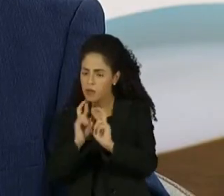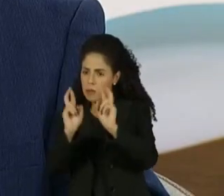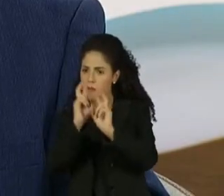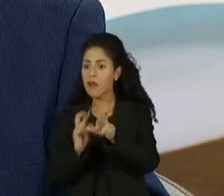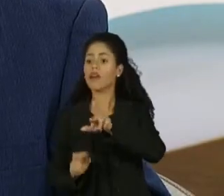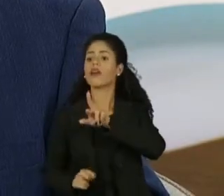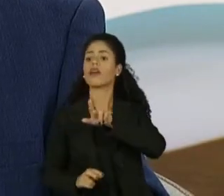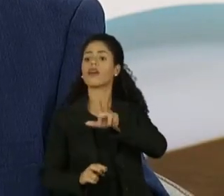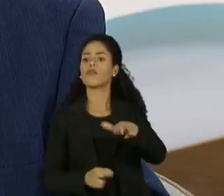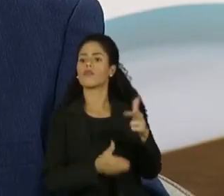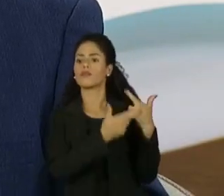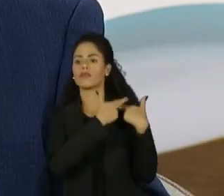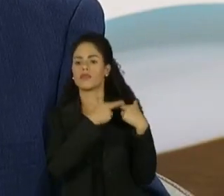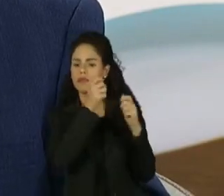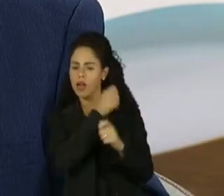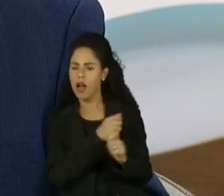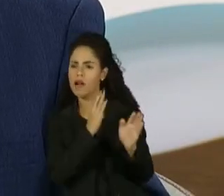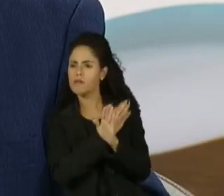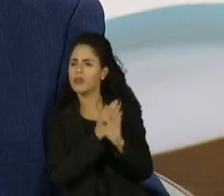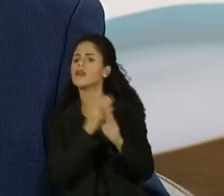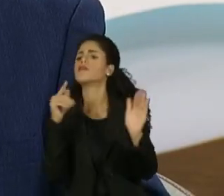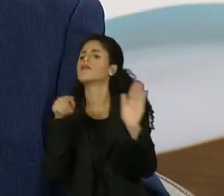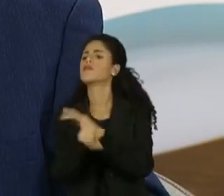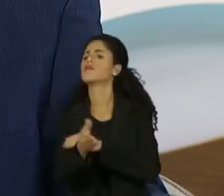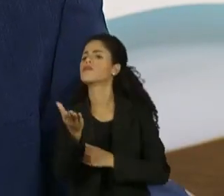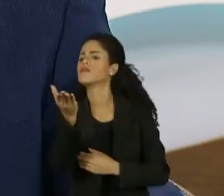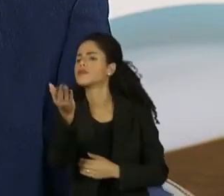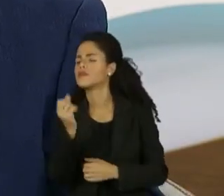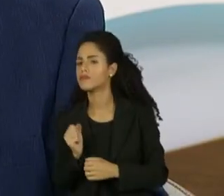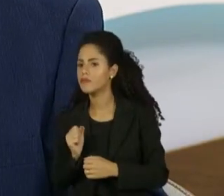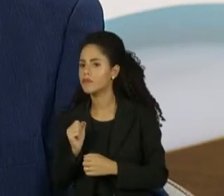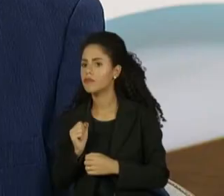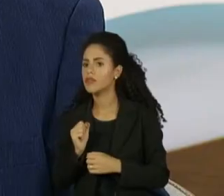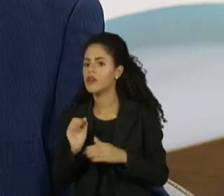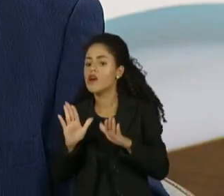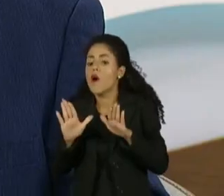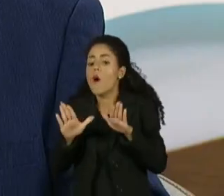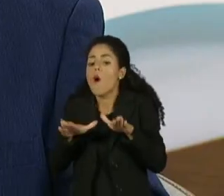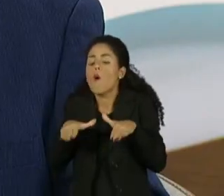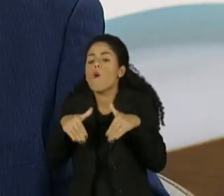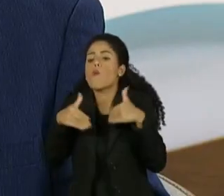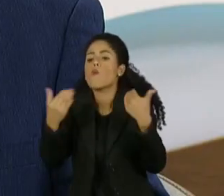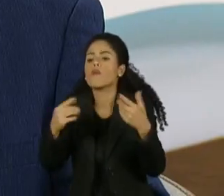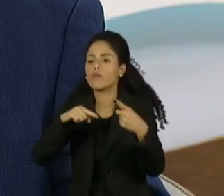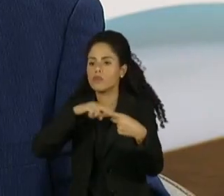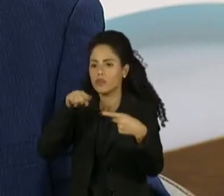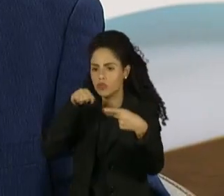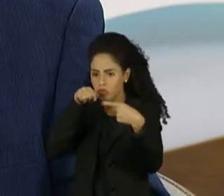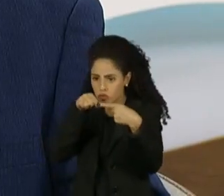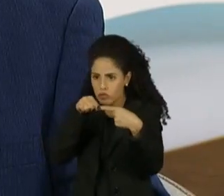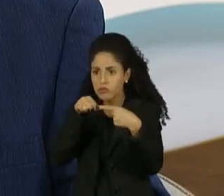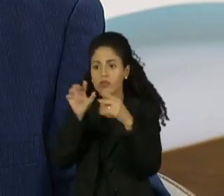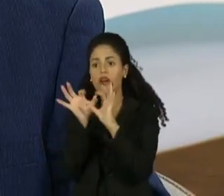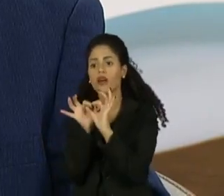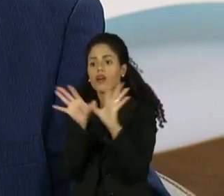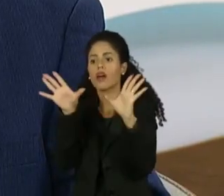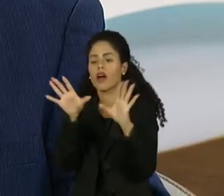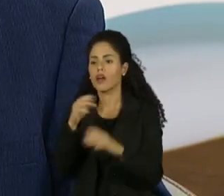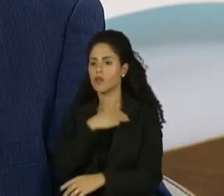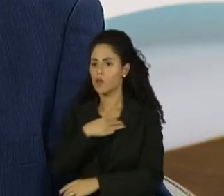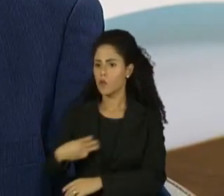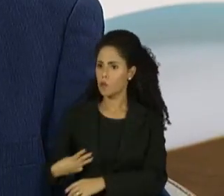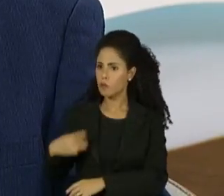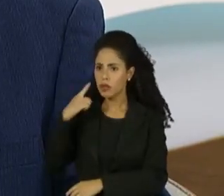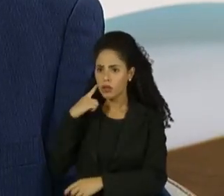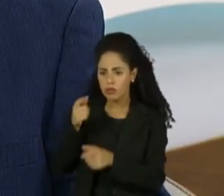judiciário. Bom, eu pergunto a você, qual é a prerrogativa de foro que permite que um ministro do STF